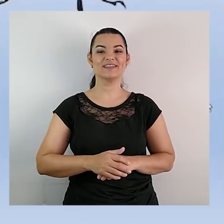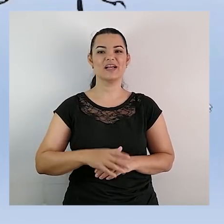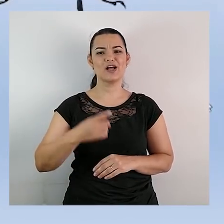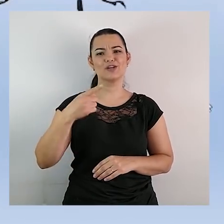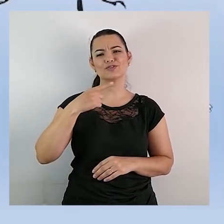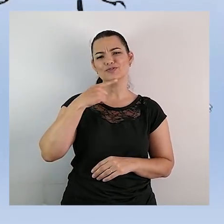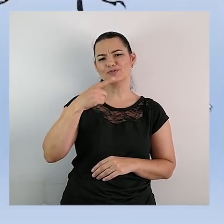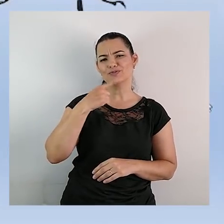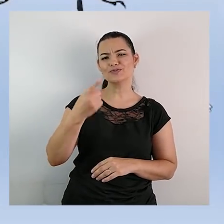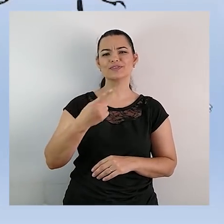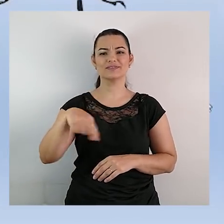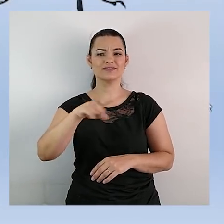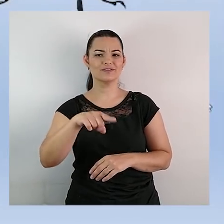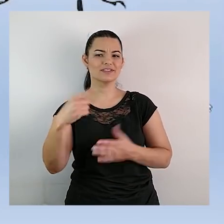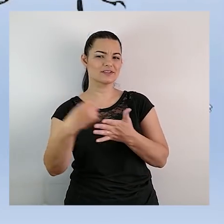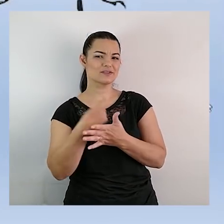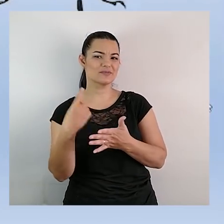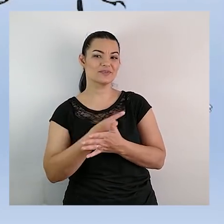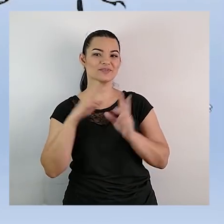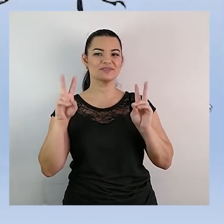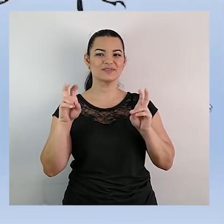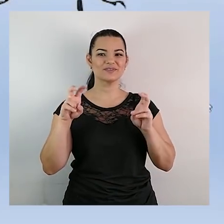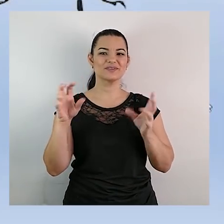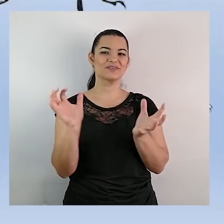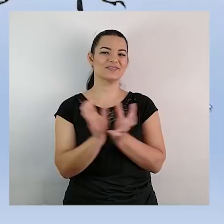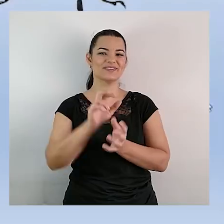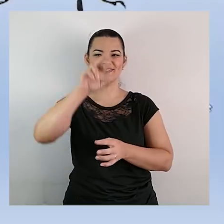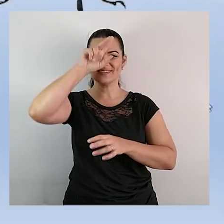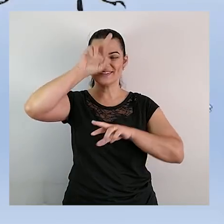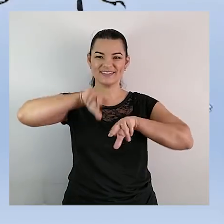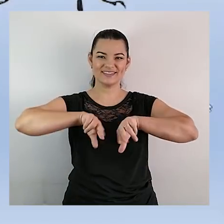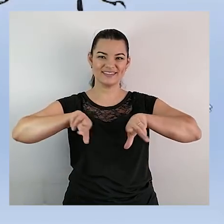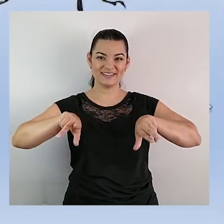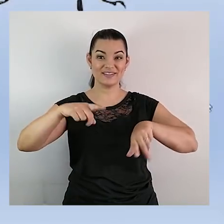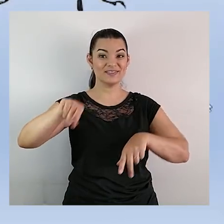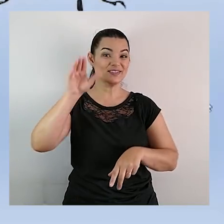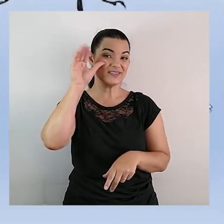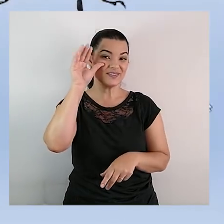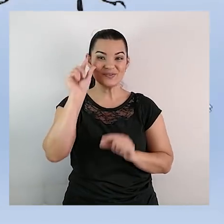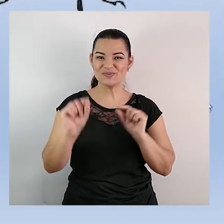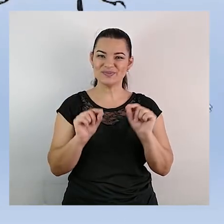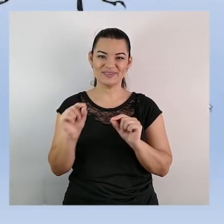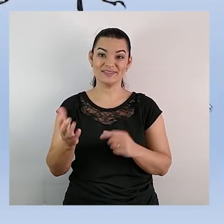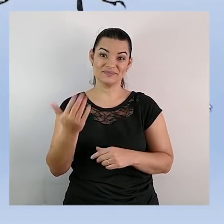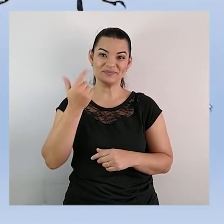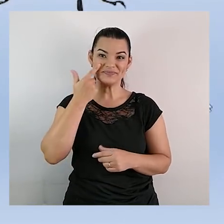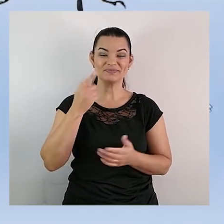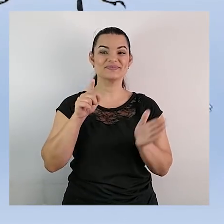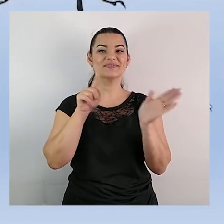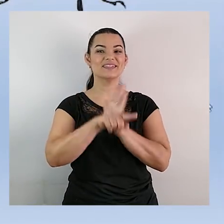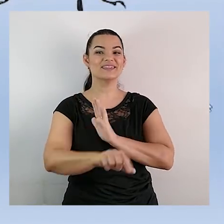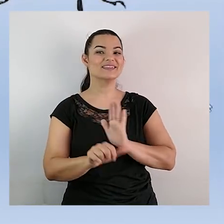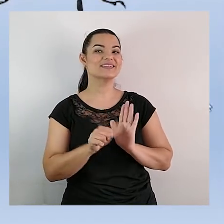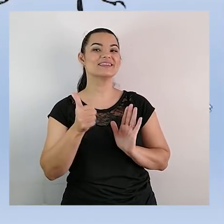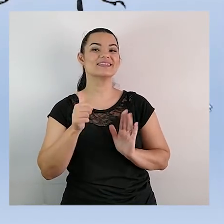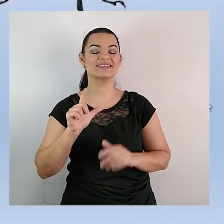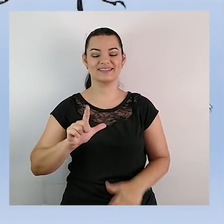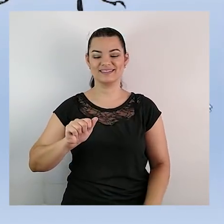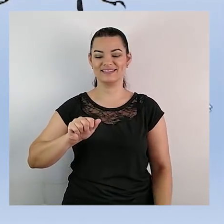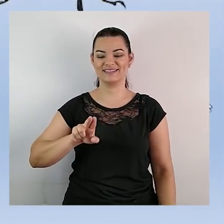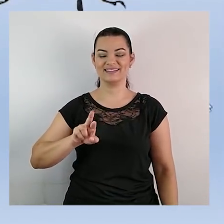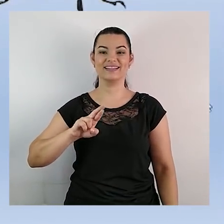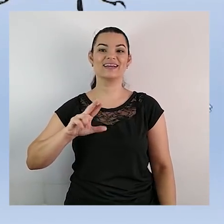mais uma vez para tirar algumas dúvidas que vocês têm sobre os insetos, as curiosidades de vocês. Vamos